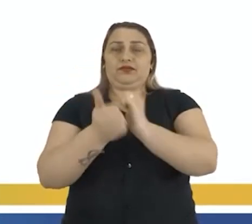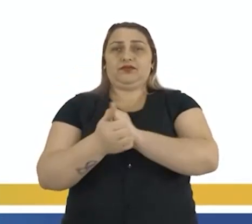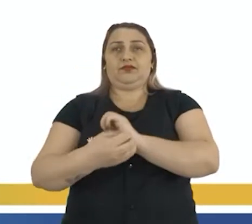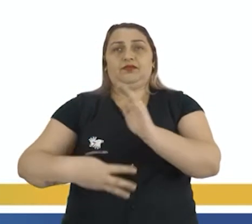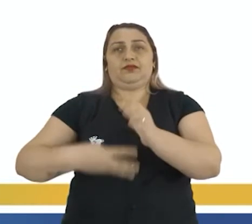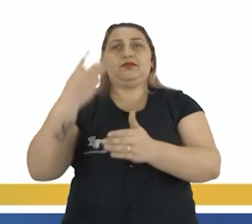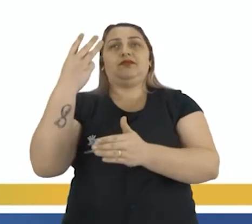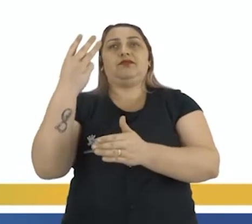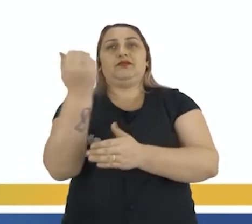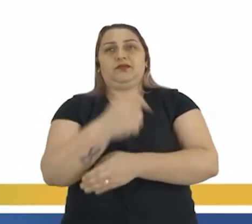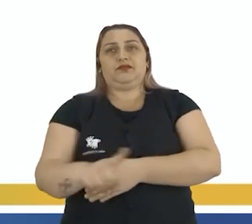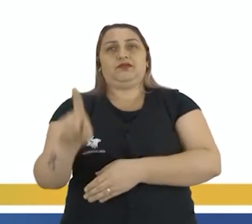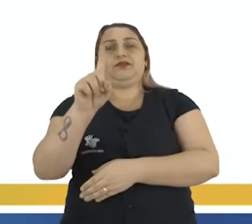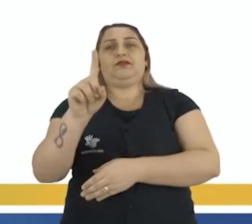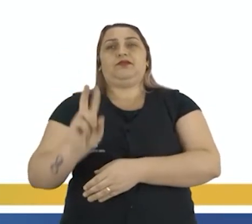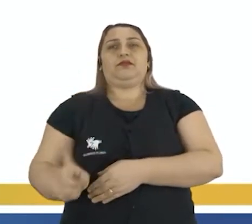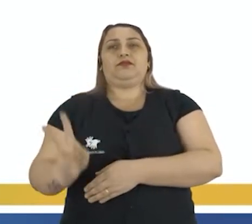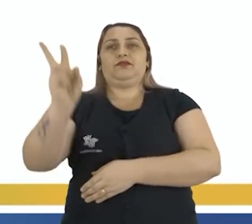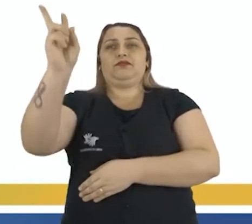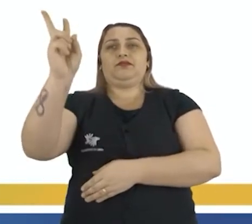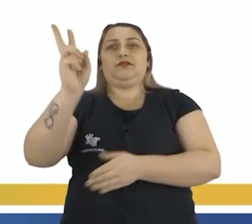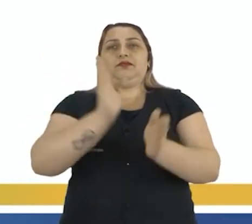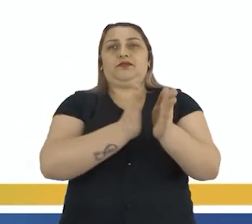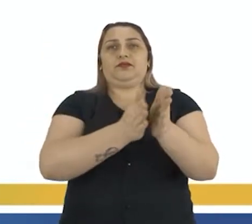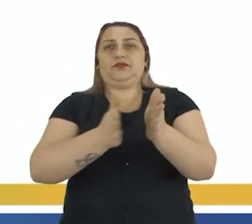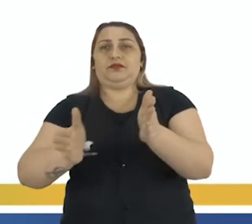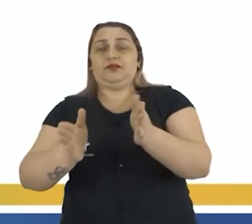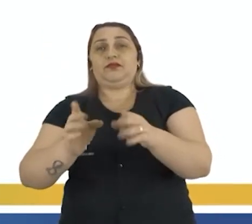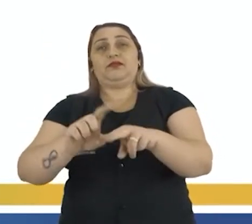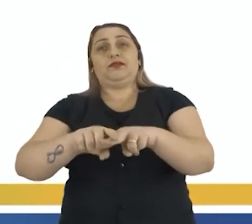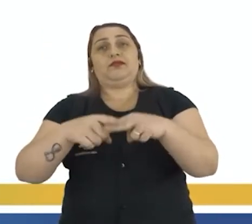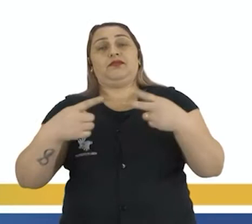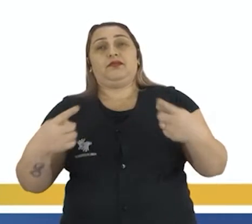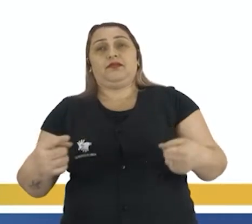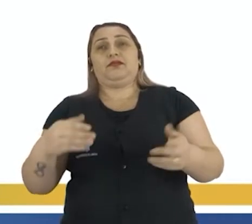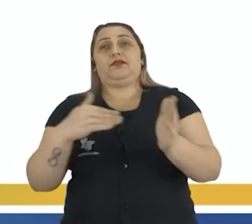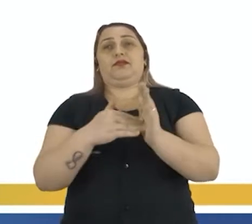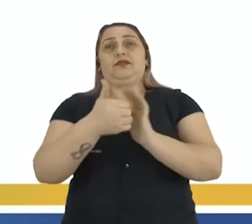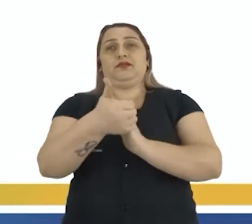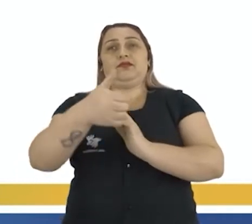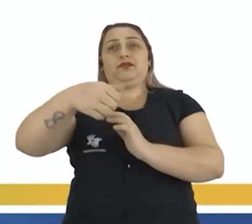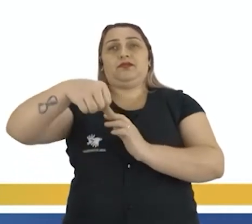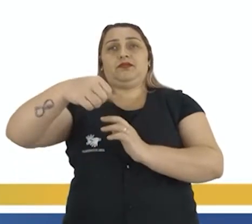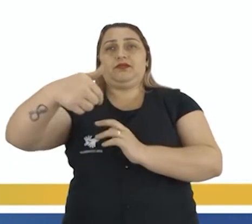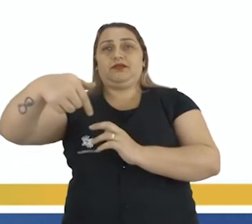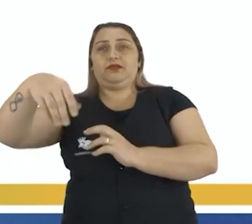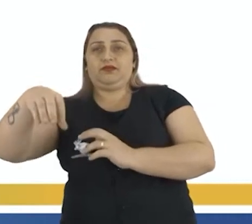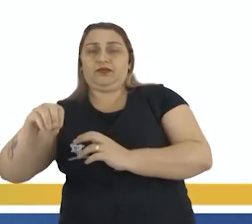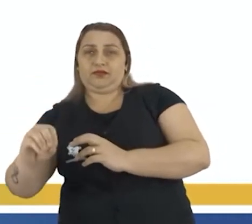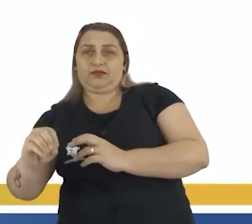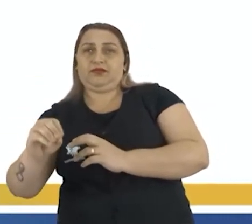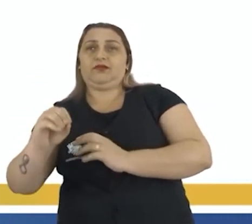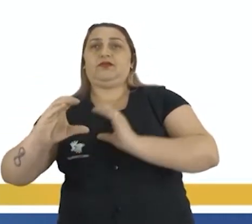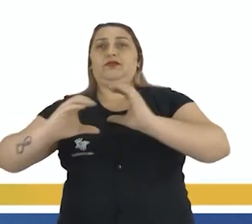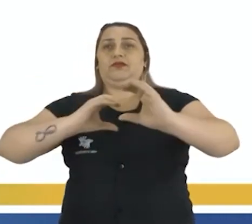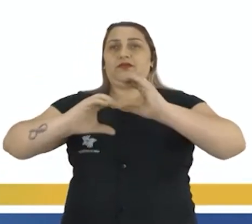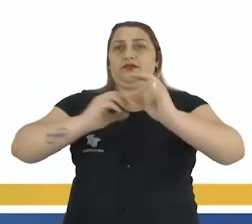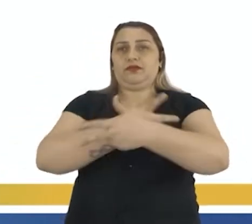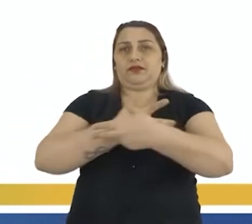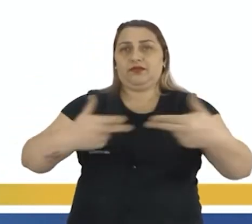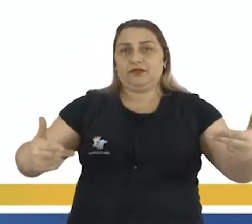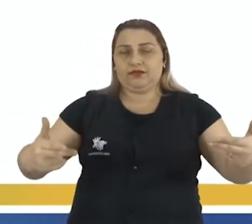sem necessidade de serem vitórias seguidas. Porém, até 1970, os meios de